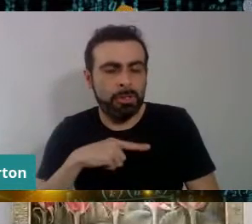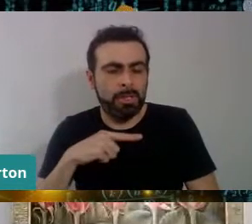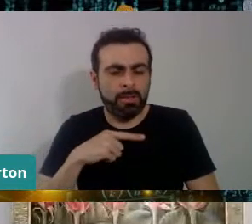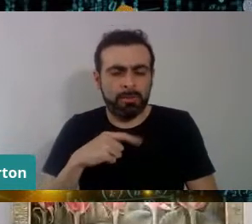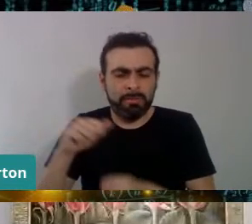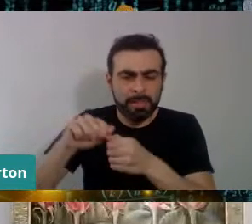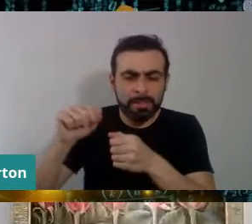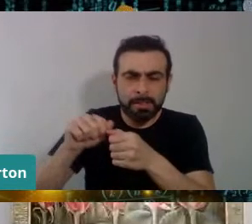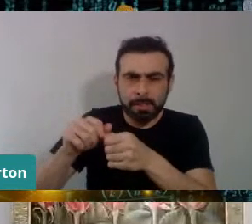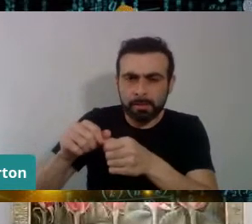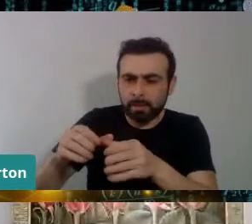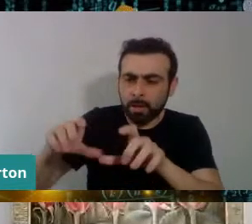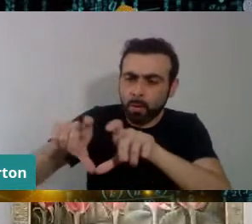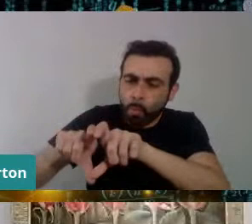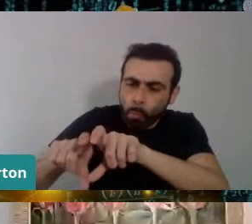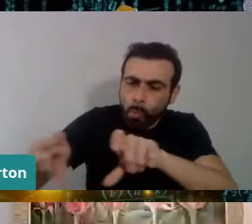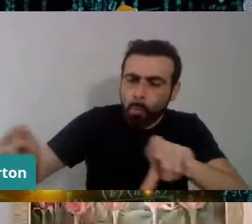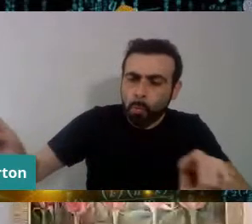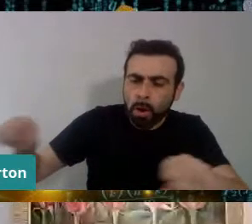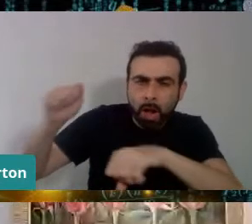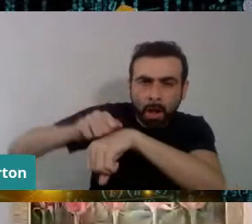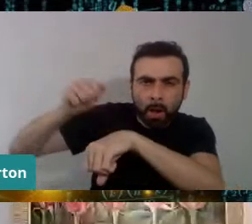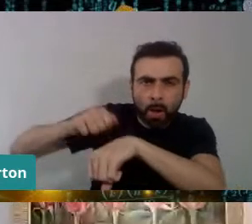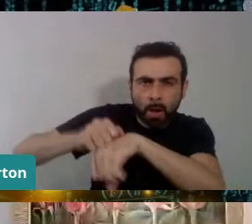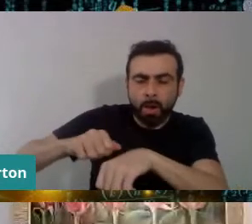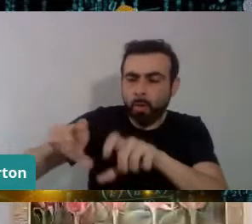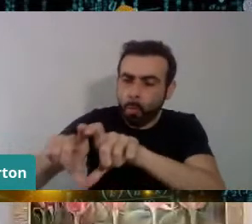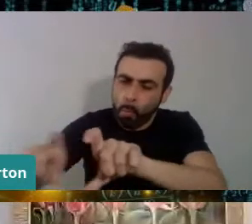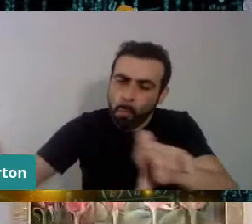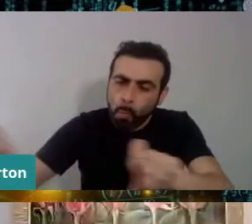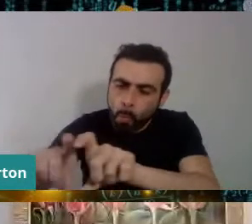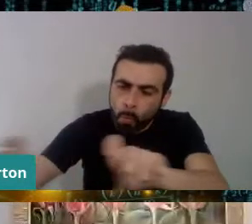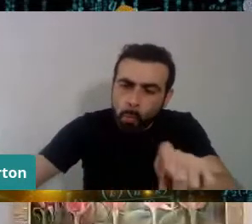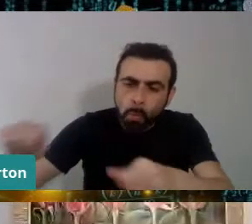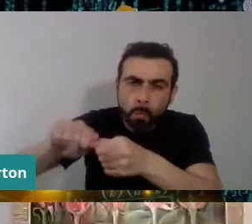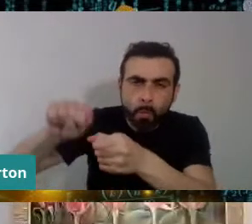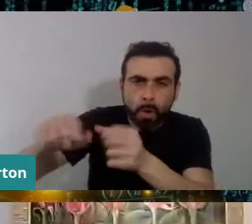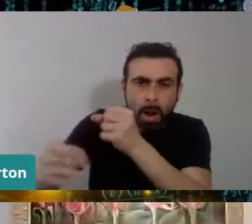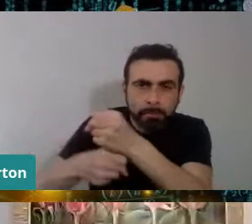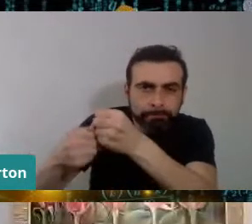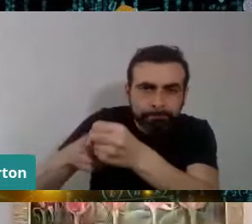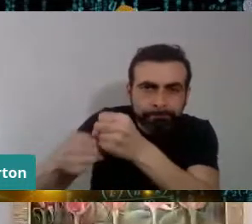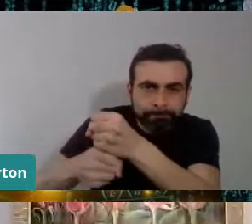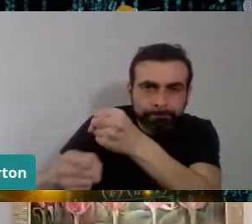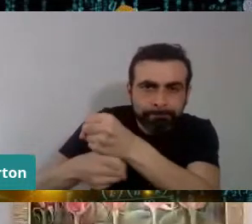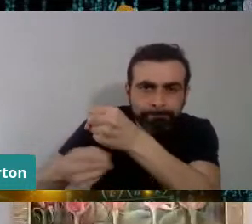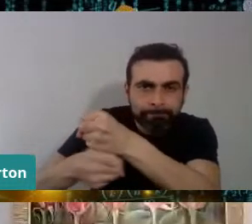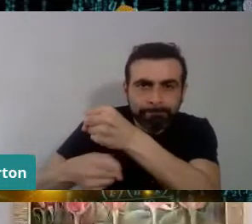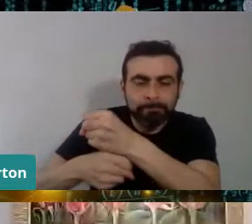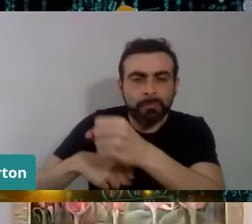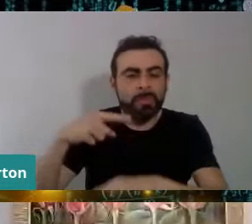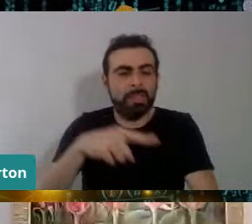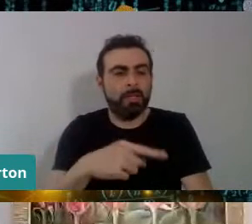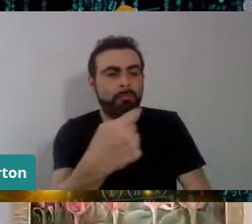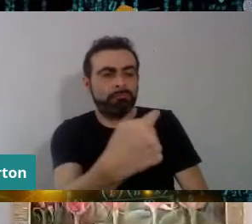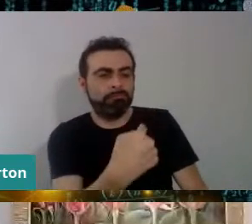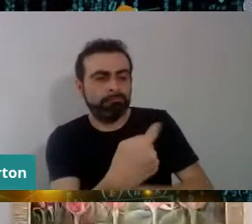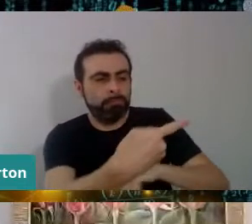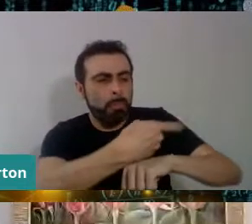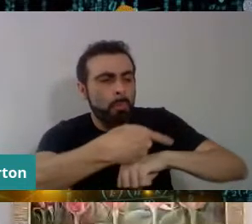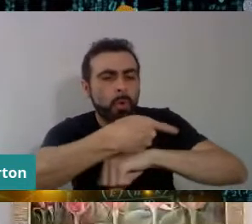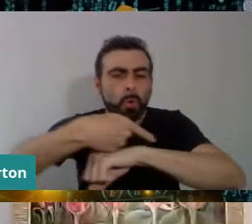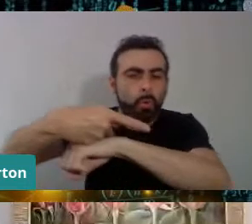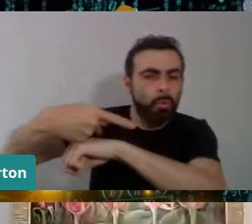era estudante, eu fiz estágio naqueles escritórios de concreto armado. E o Carlos Moreira me procurou aqui,